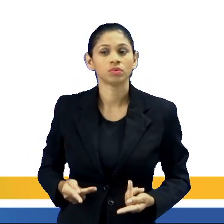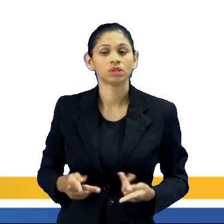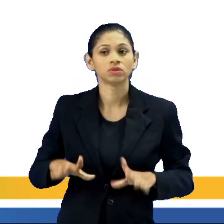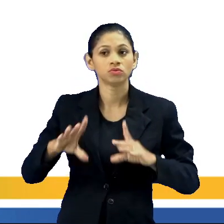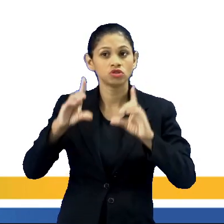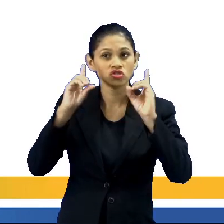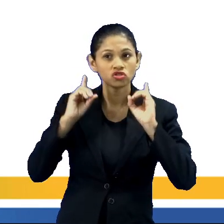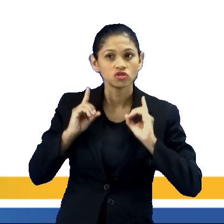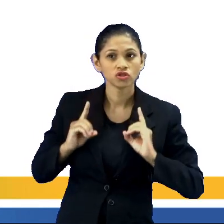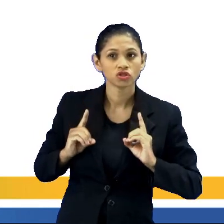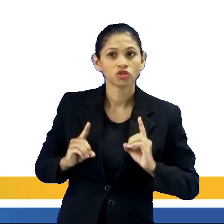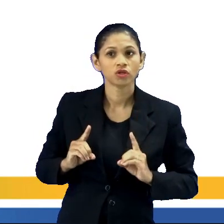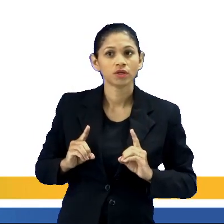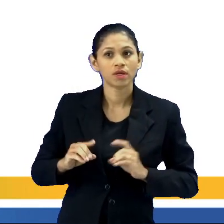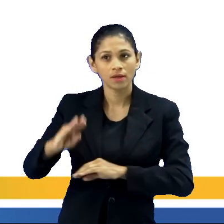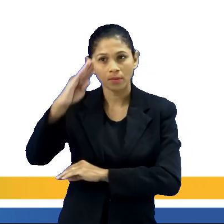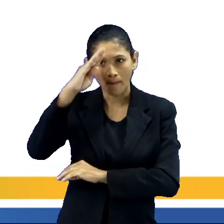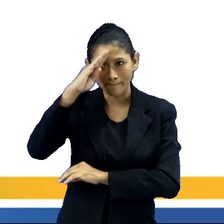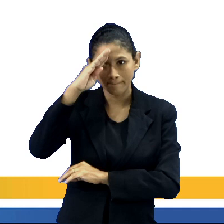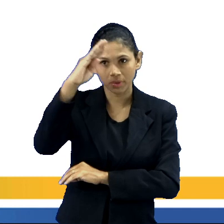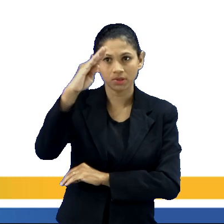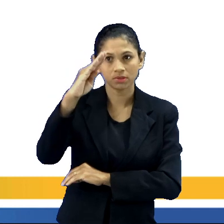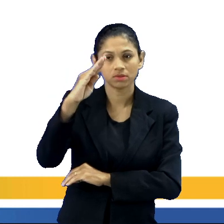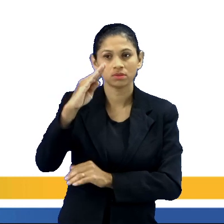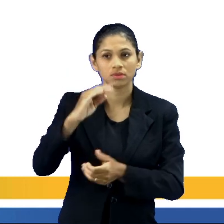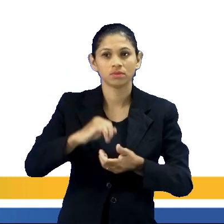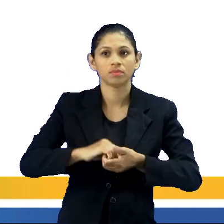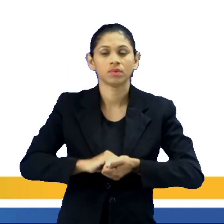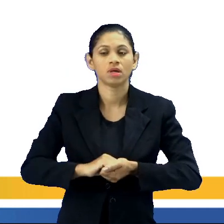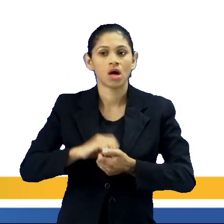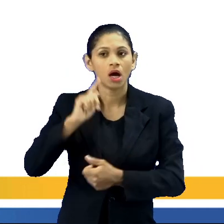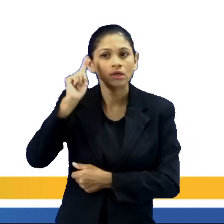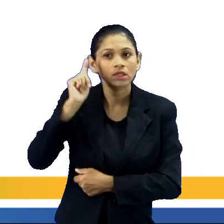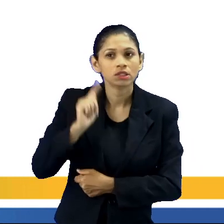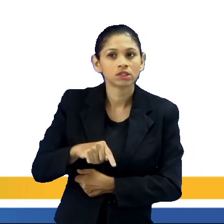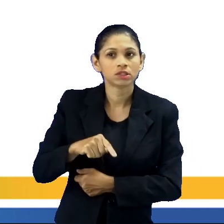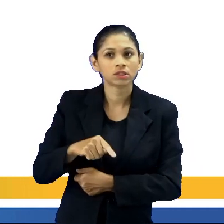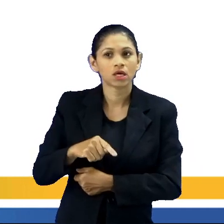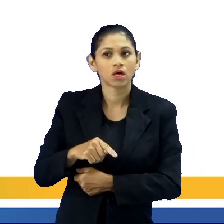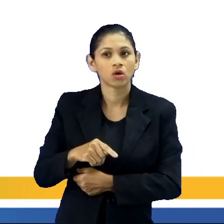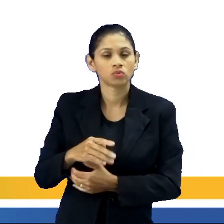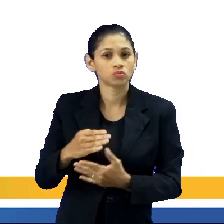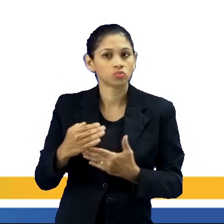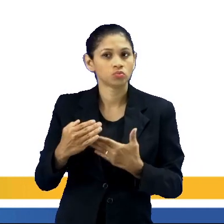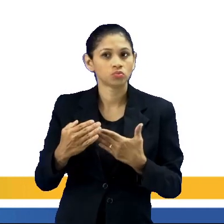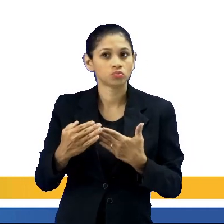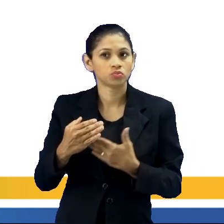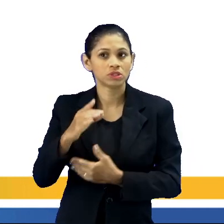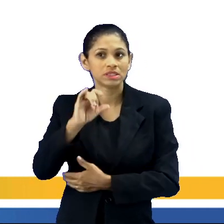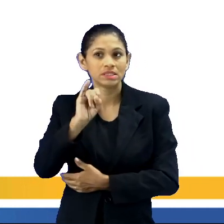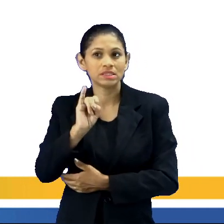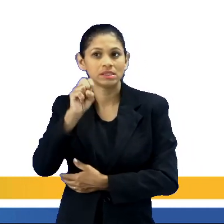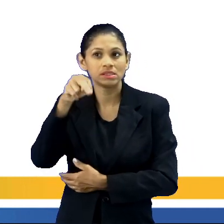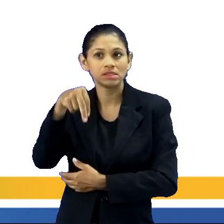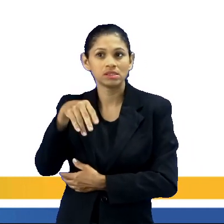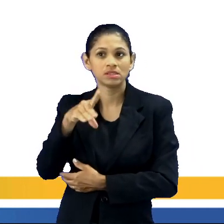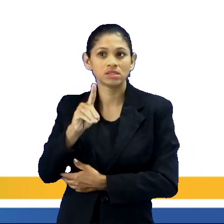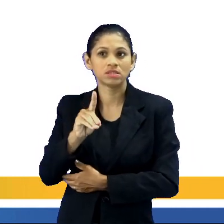fundamentais são indistinguíveis. Por isso, ambas as terminologias